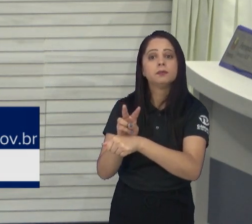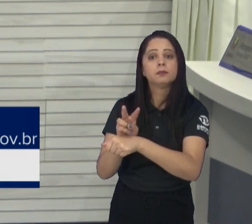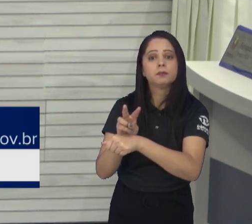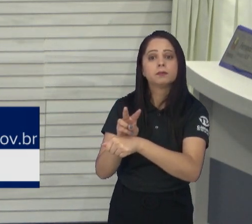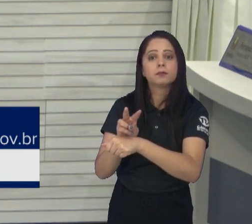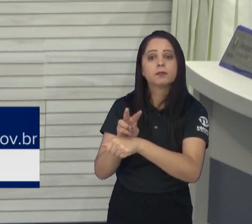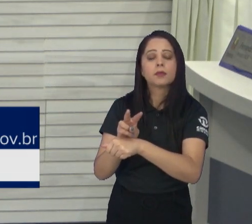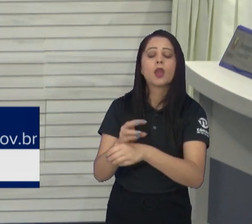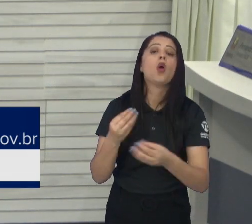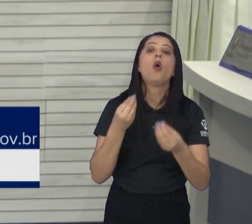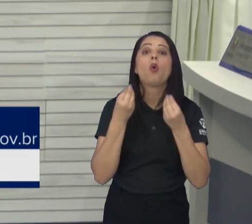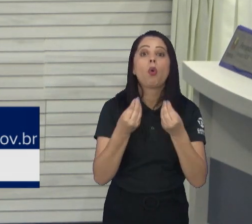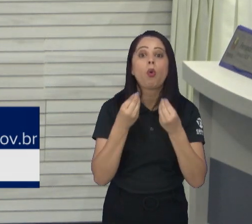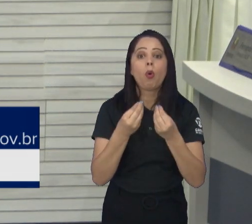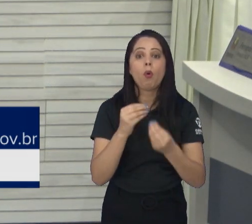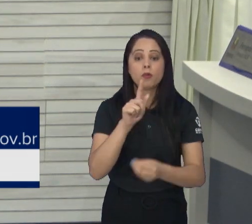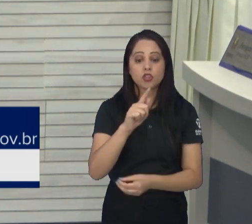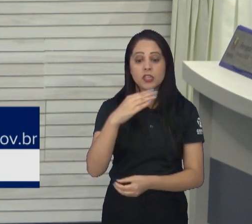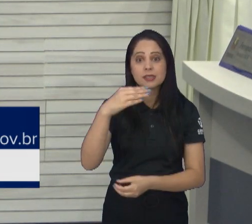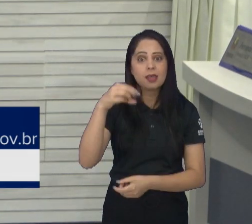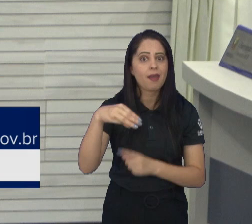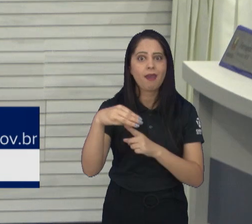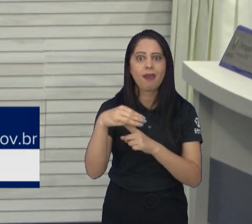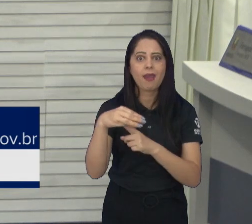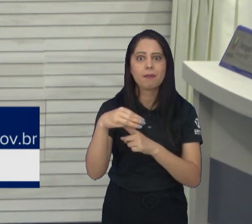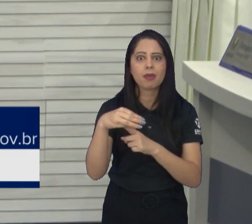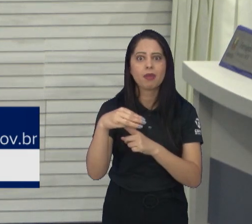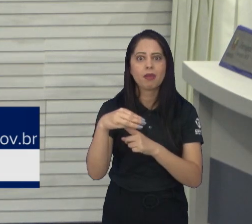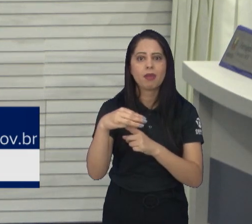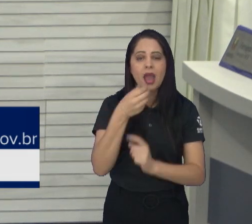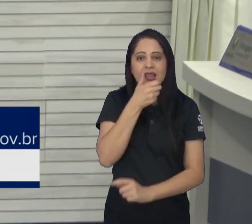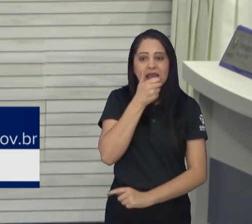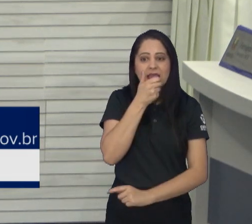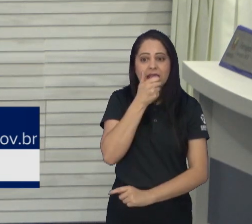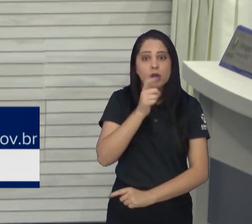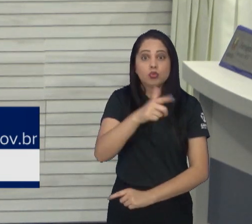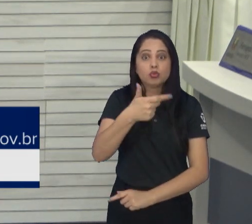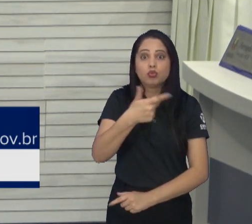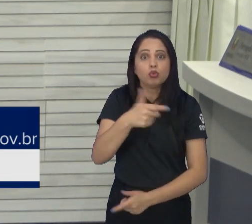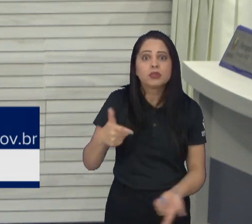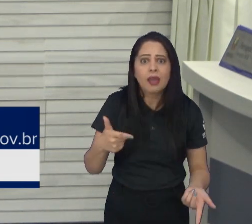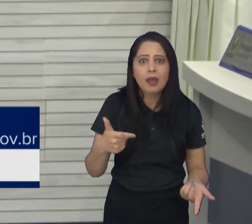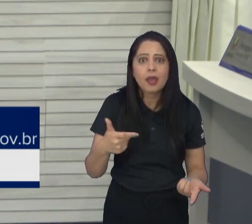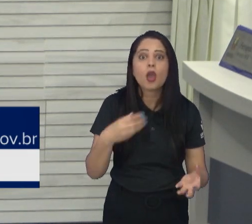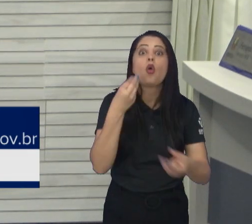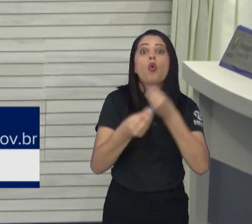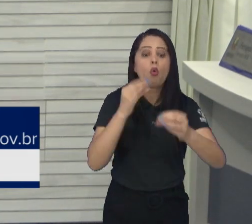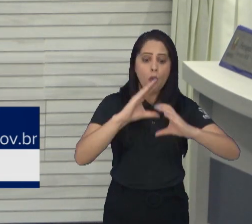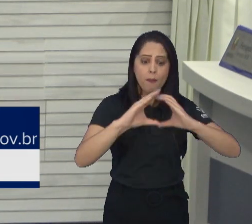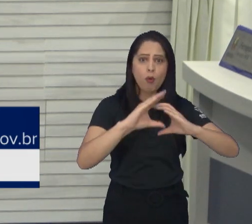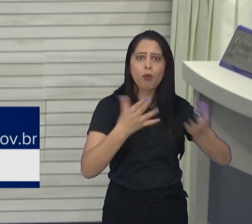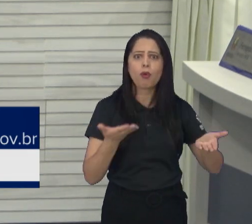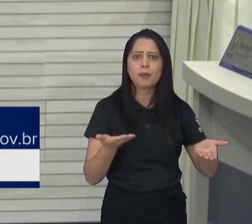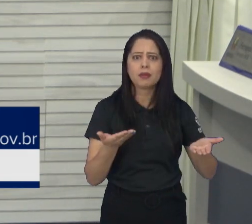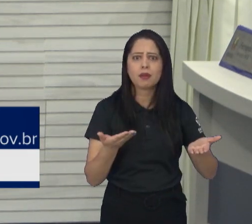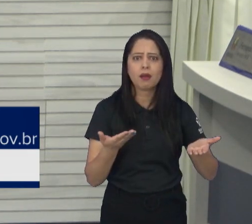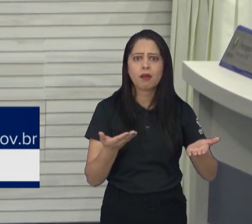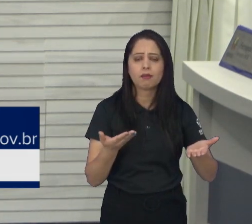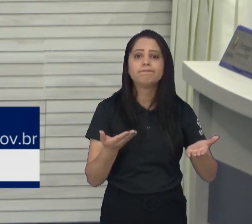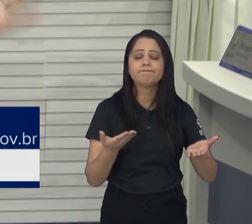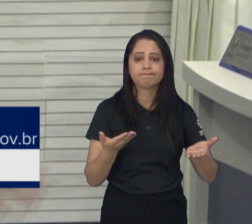um guarda, o GCM, sem o rádio? Sem rádio, né, nessas